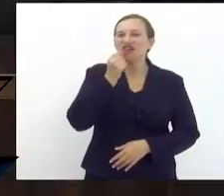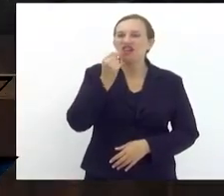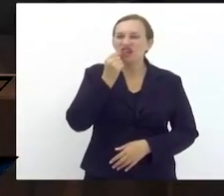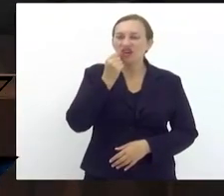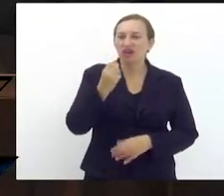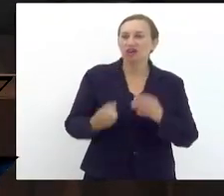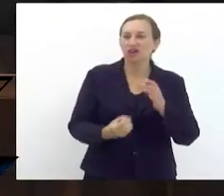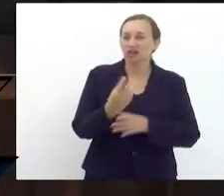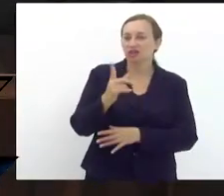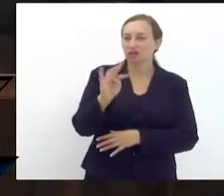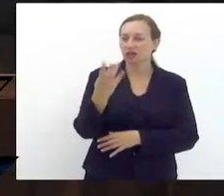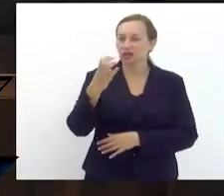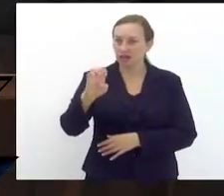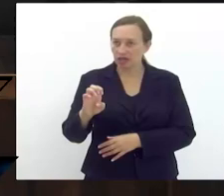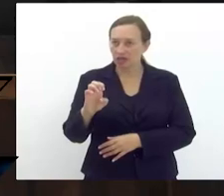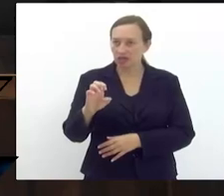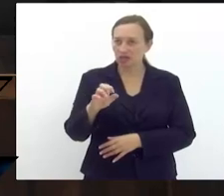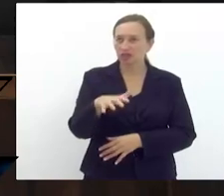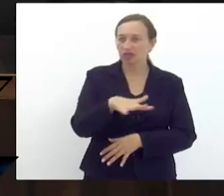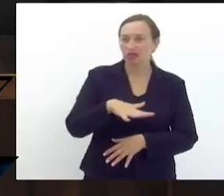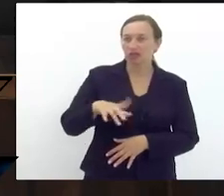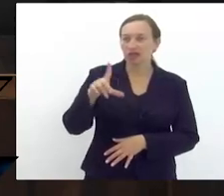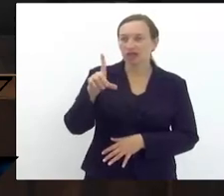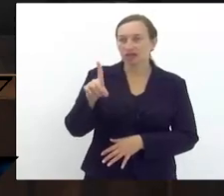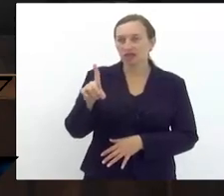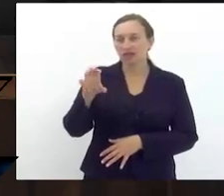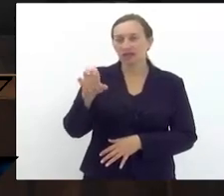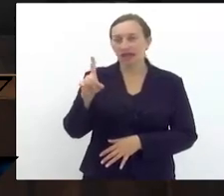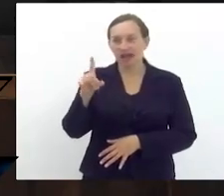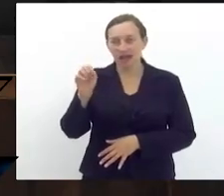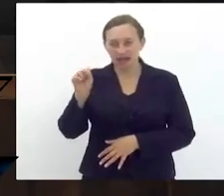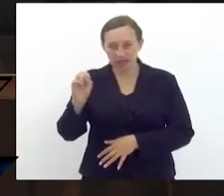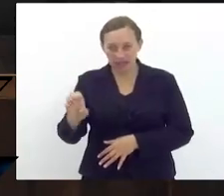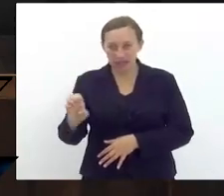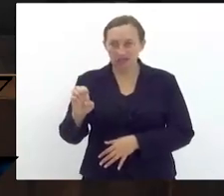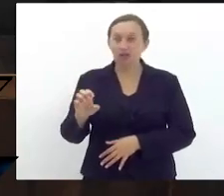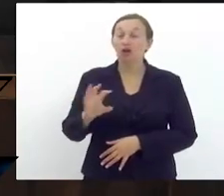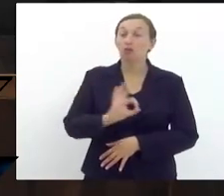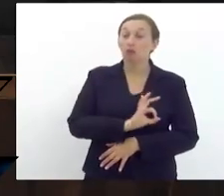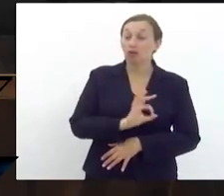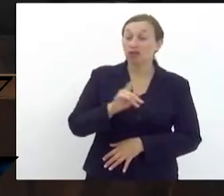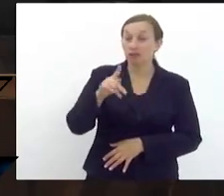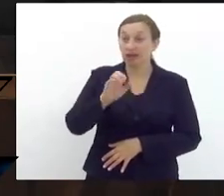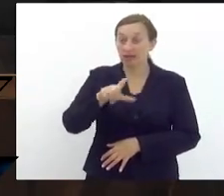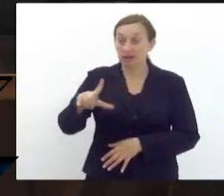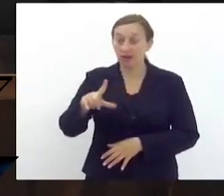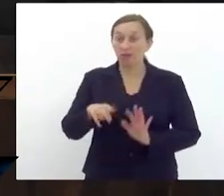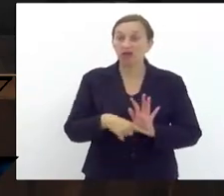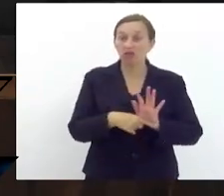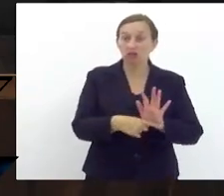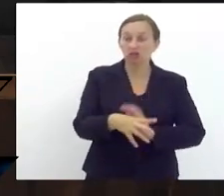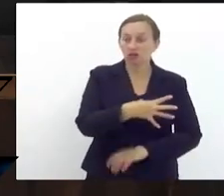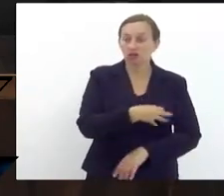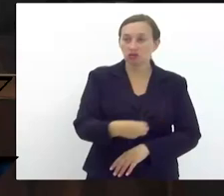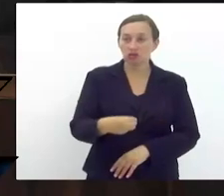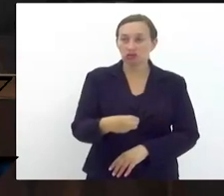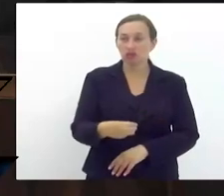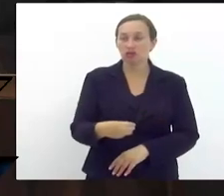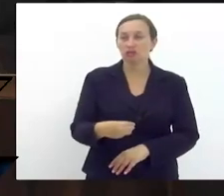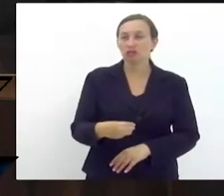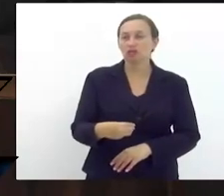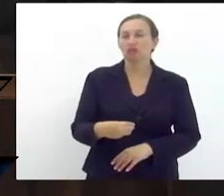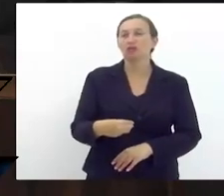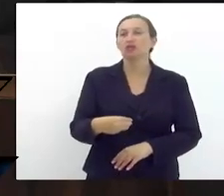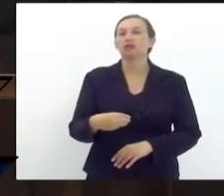creches e berçários nas unidades do Degas e da polícia penal para atendimento aos filhos dos agentes socioeducativos e policiais